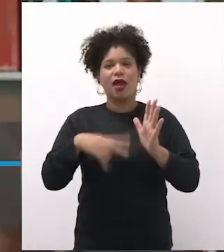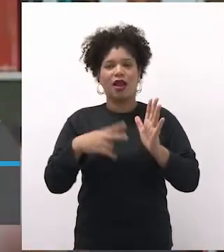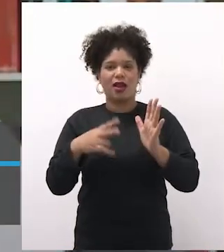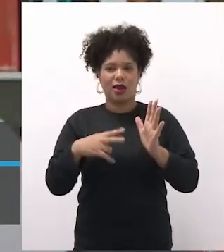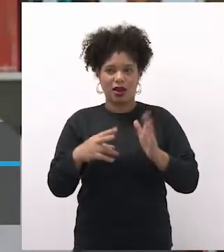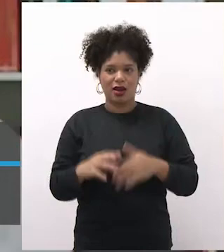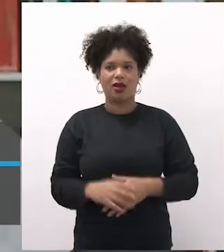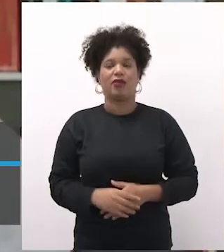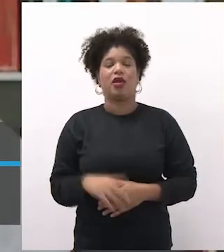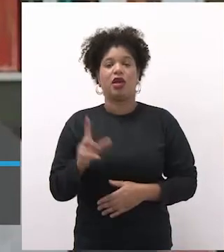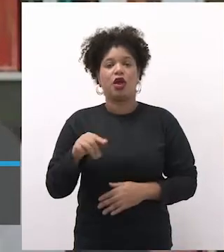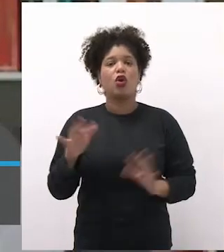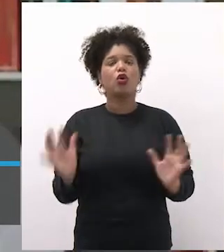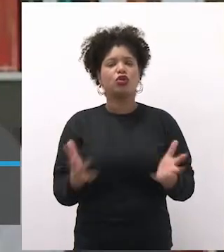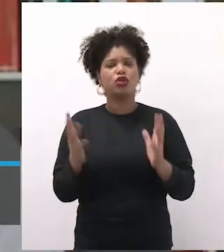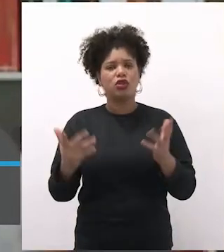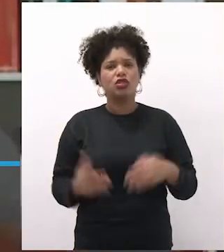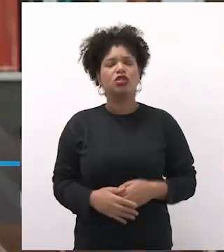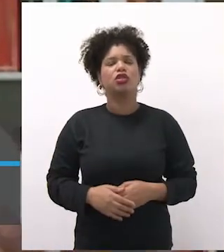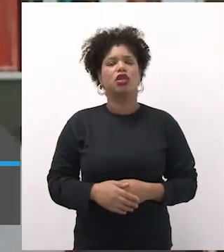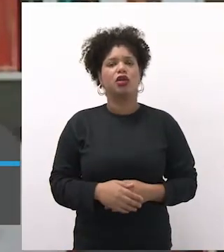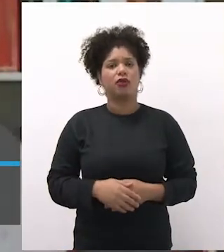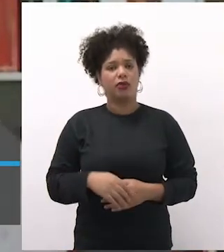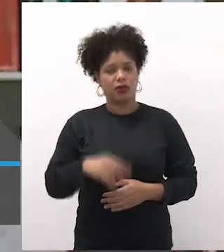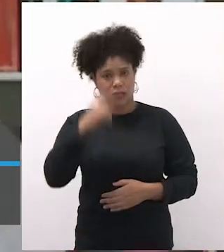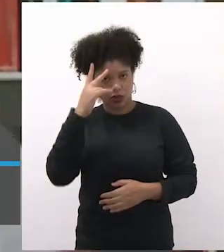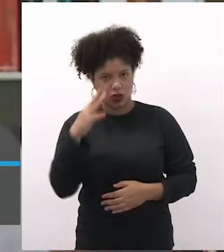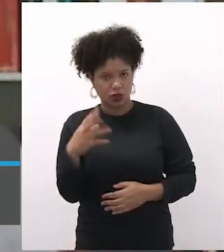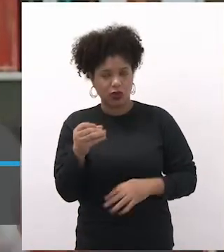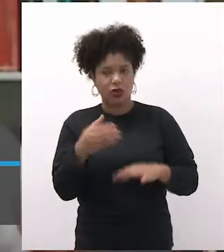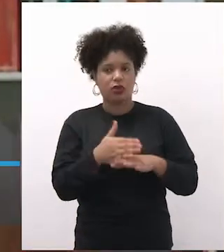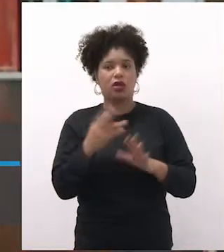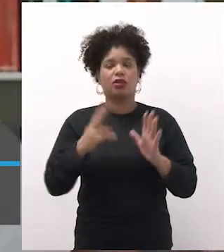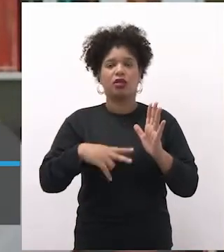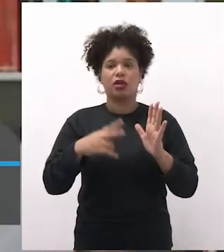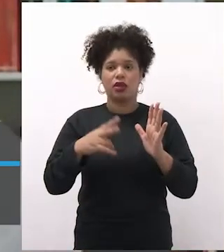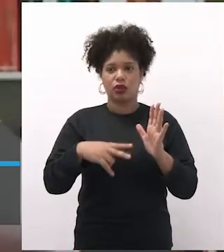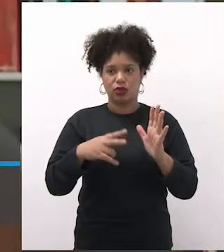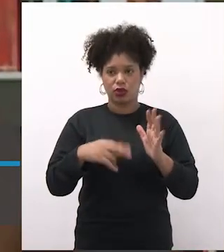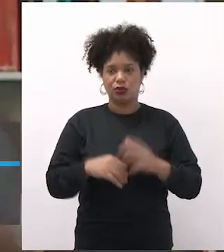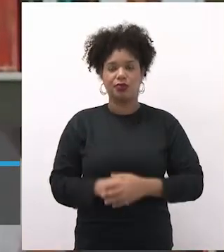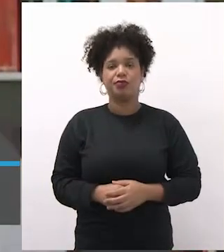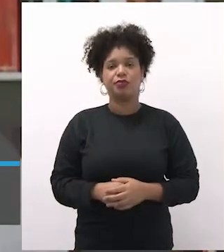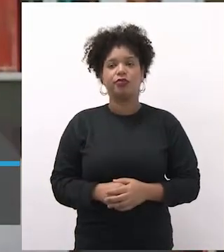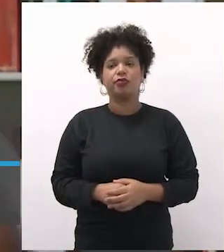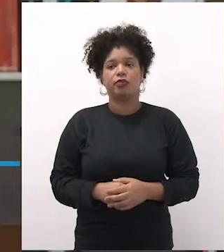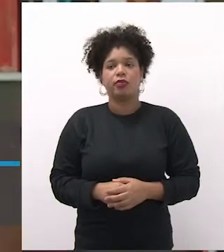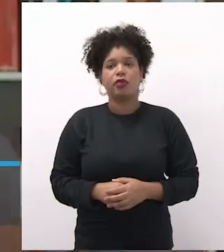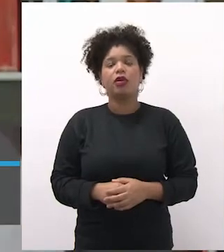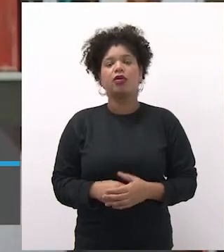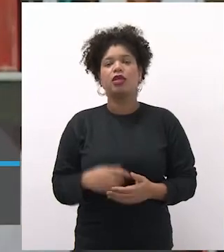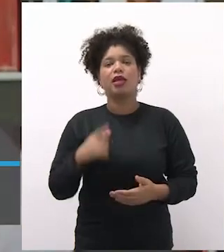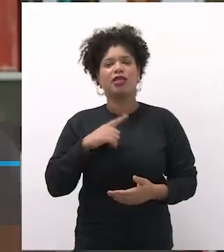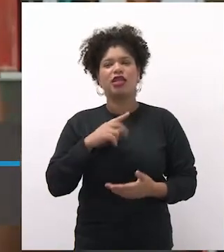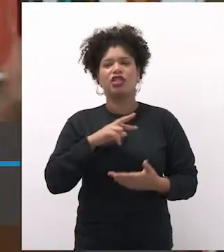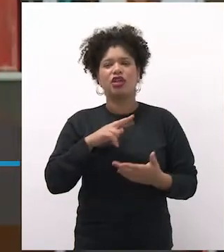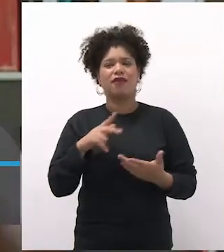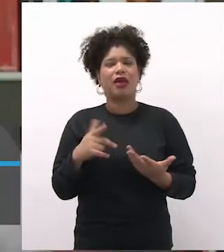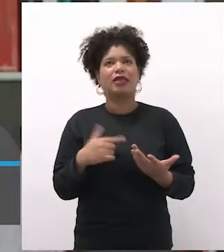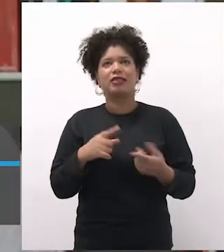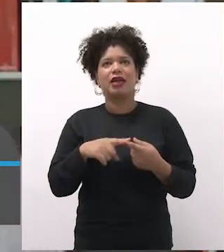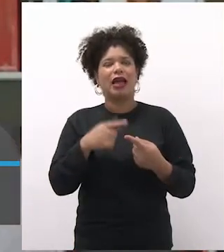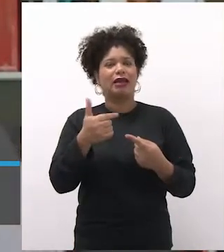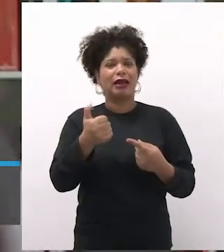como incentivo para eles participarem das leituras. A gente, além dos mimos, como ecobags, canecas, a